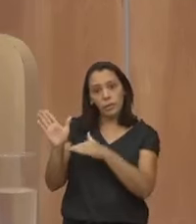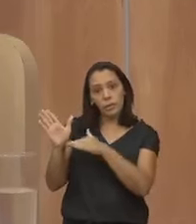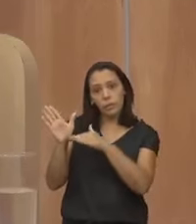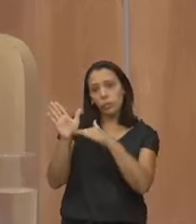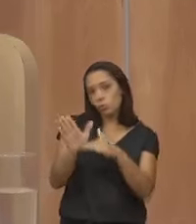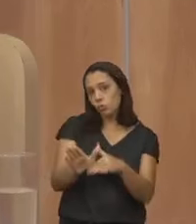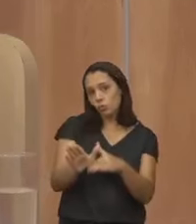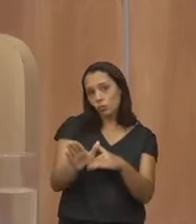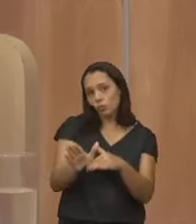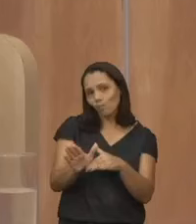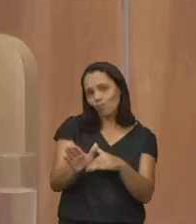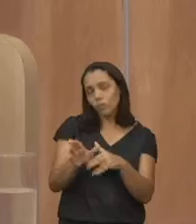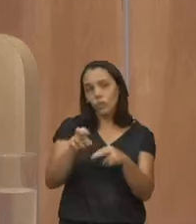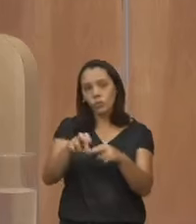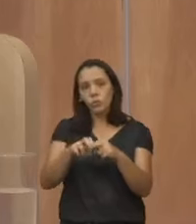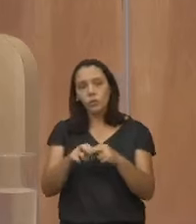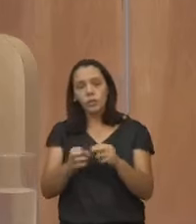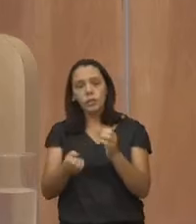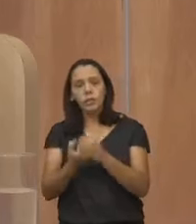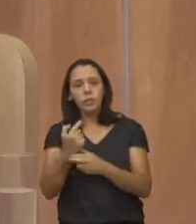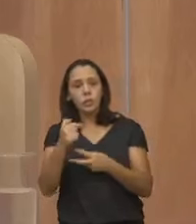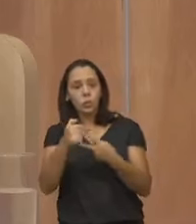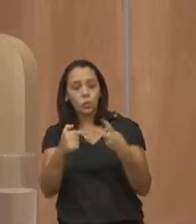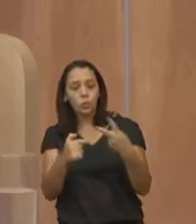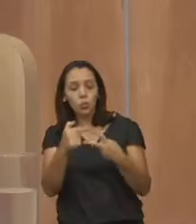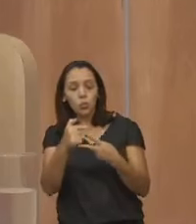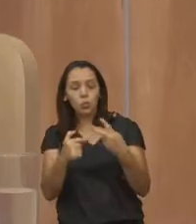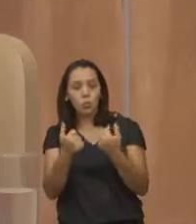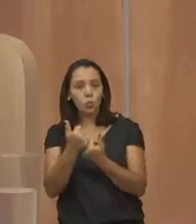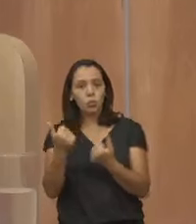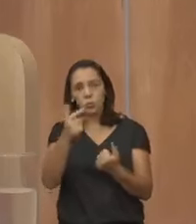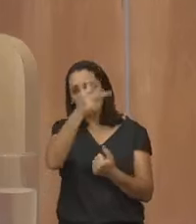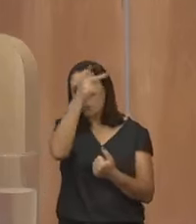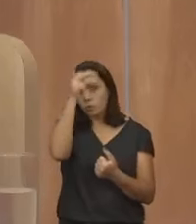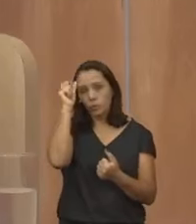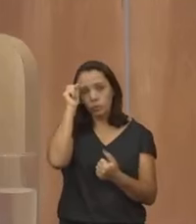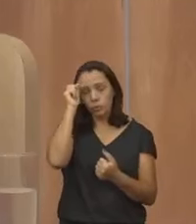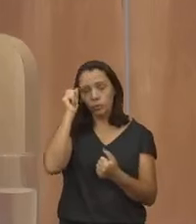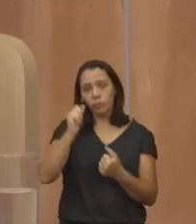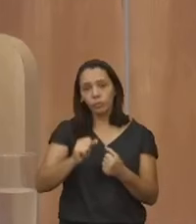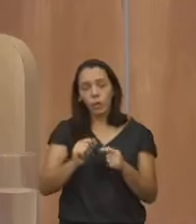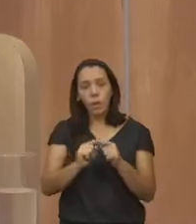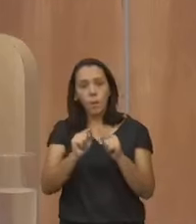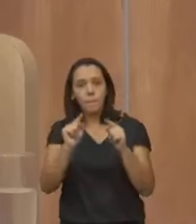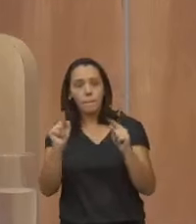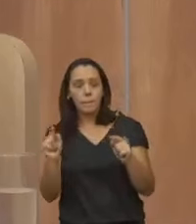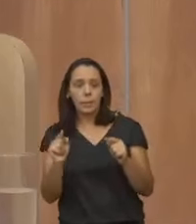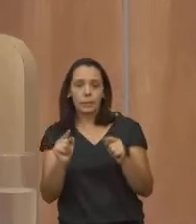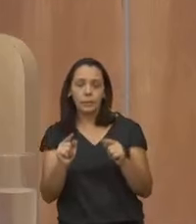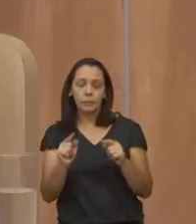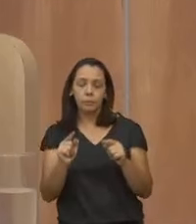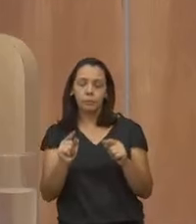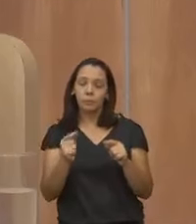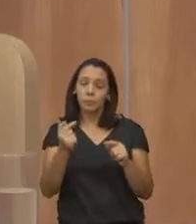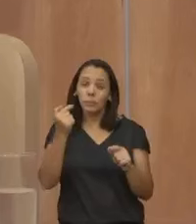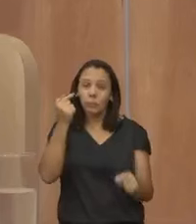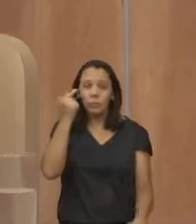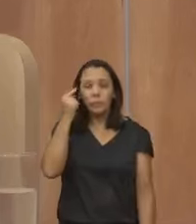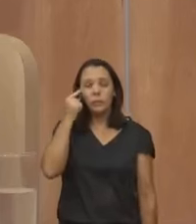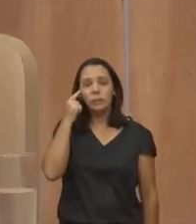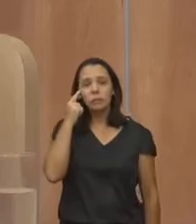é por isso que nós estamos criando 2 subprefeituras. Mas uma coisa que eu acho covardia